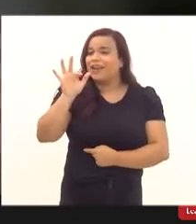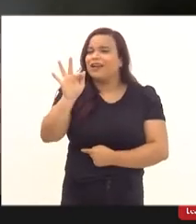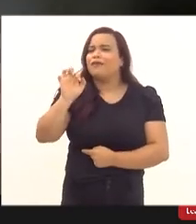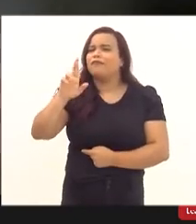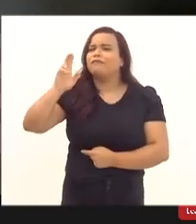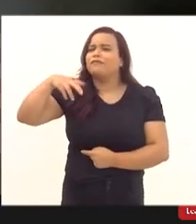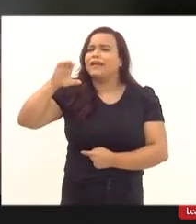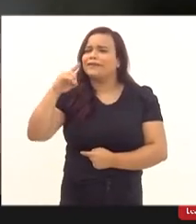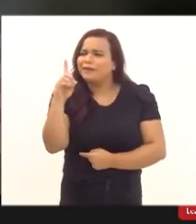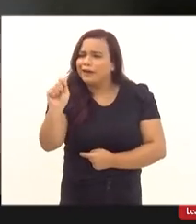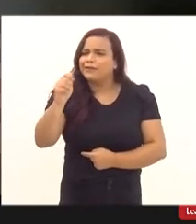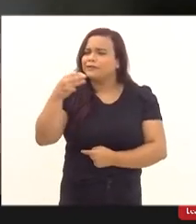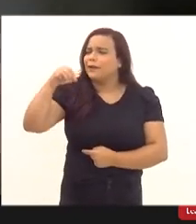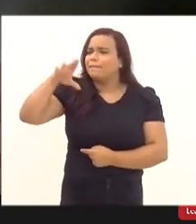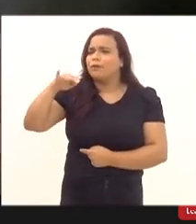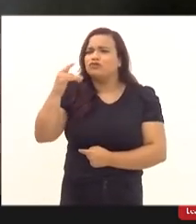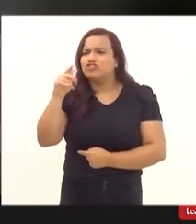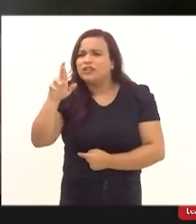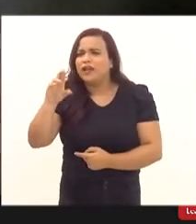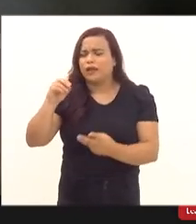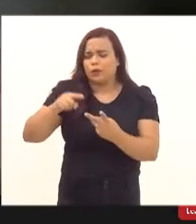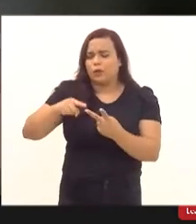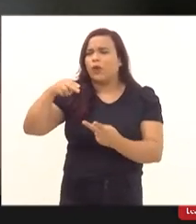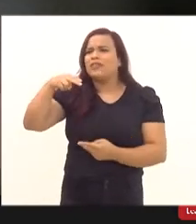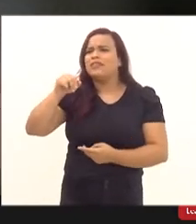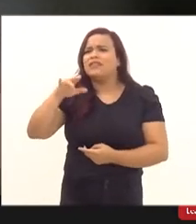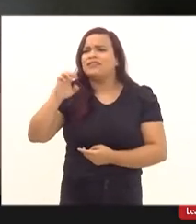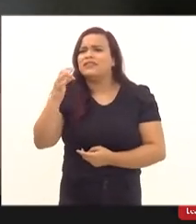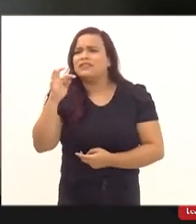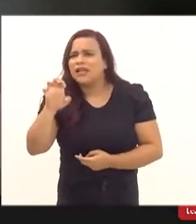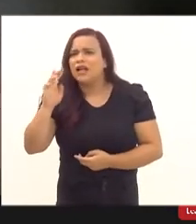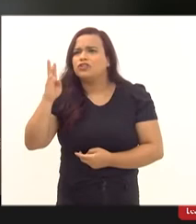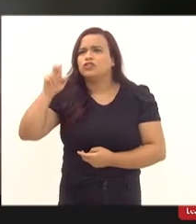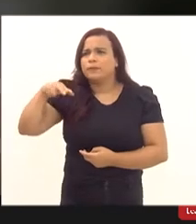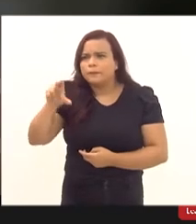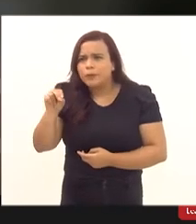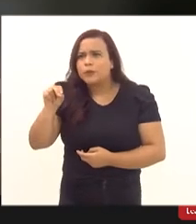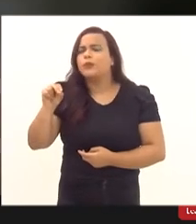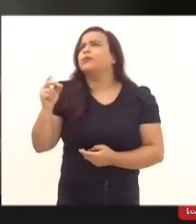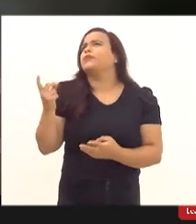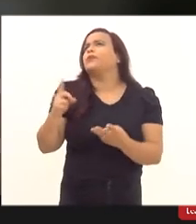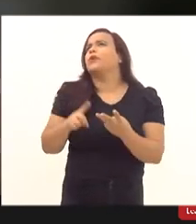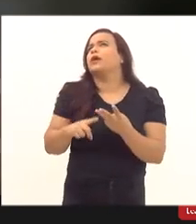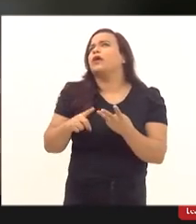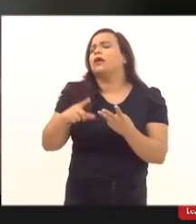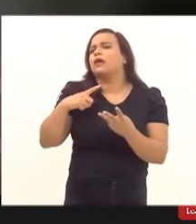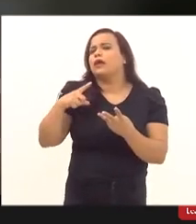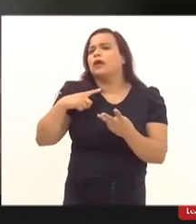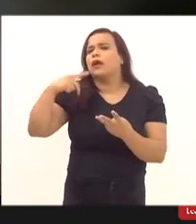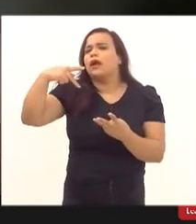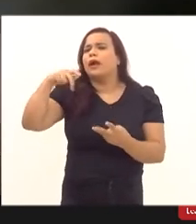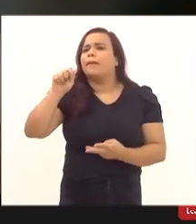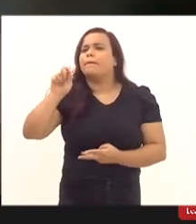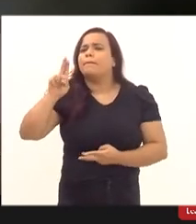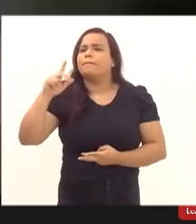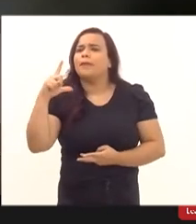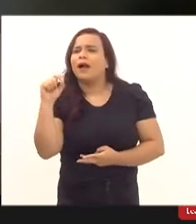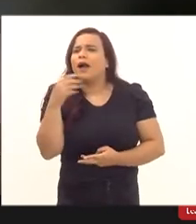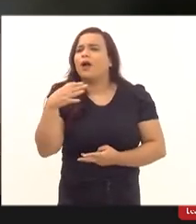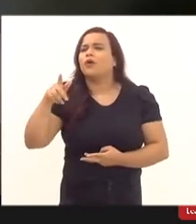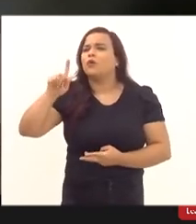tivemos nicette Bruno tivemos um o Paulo lá